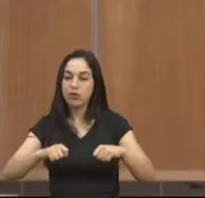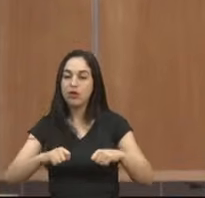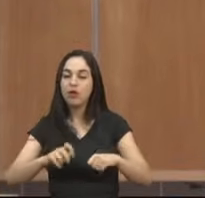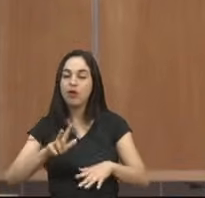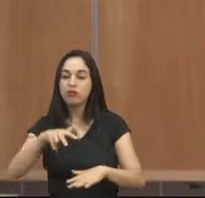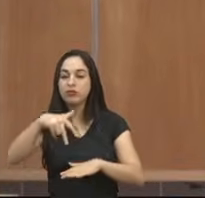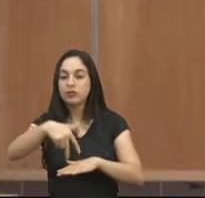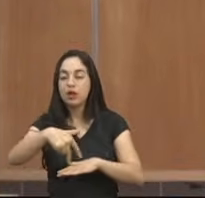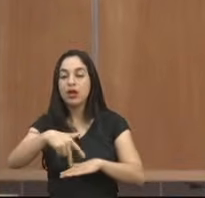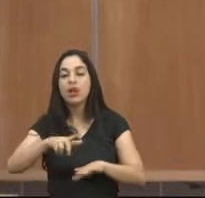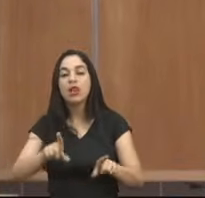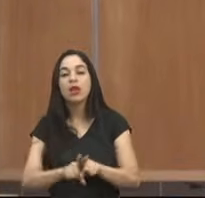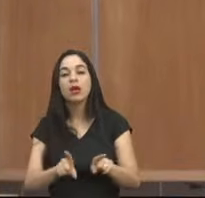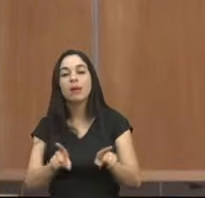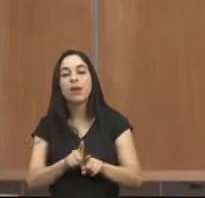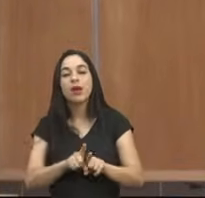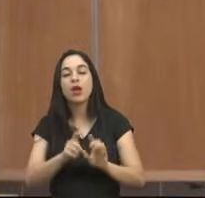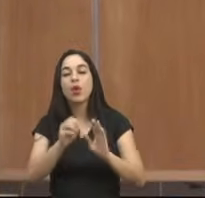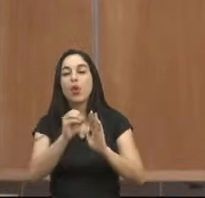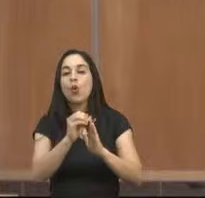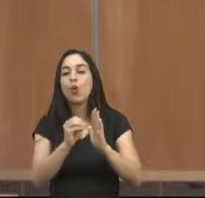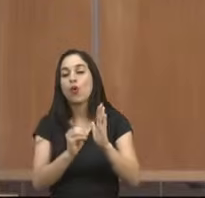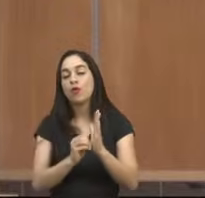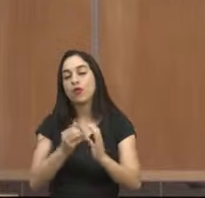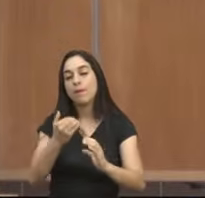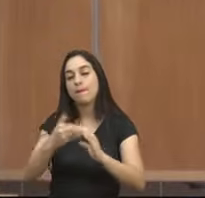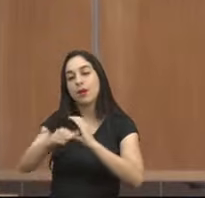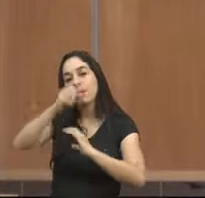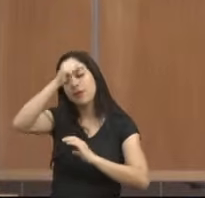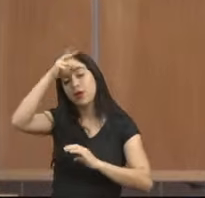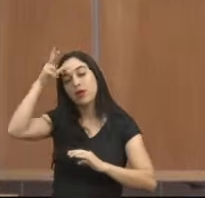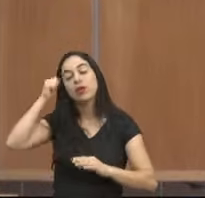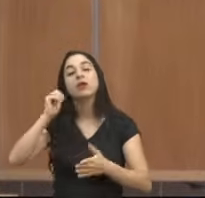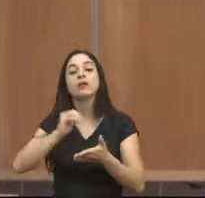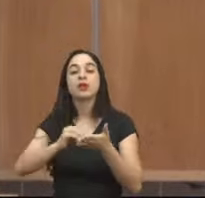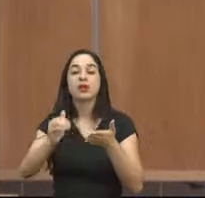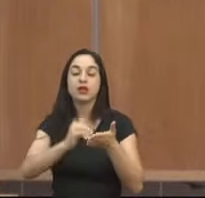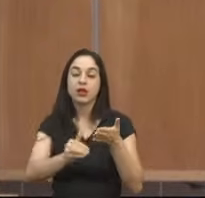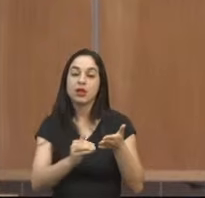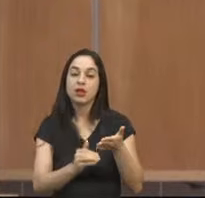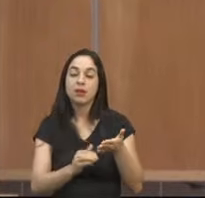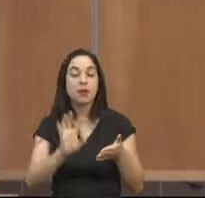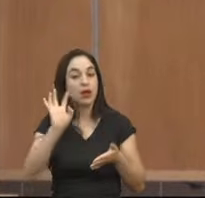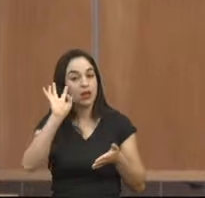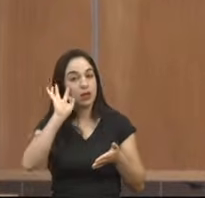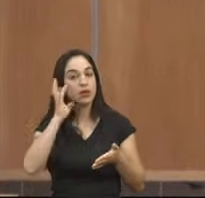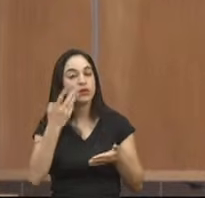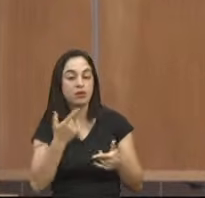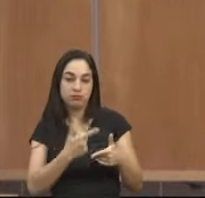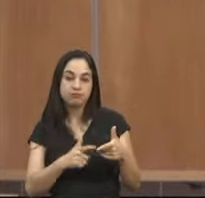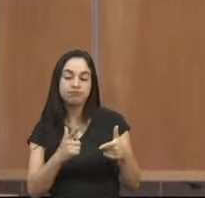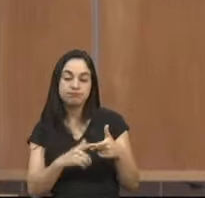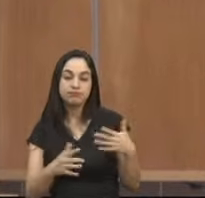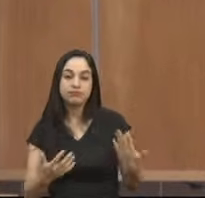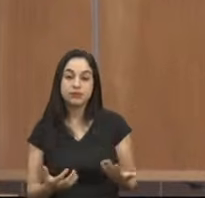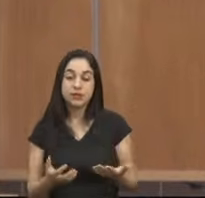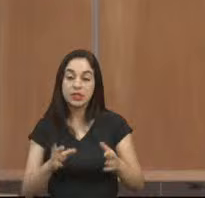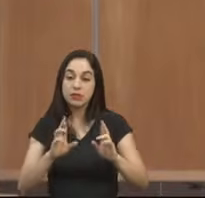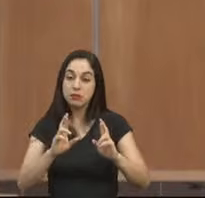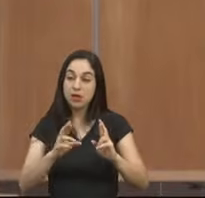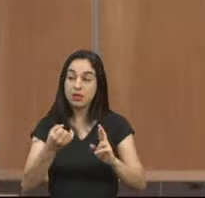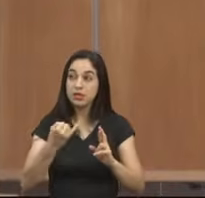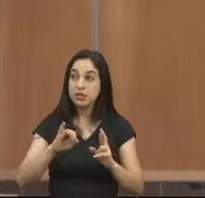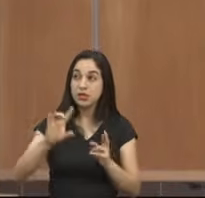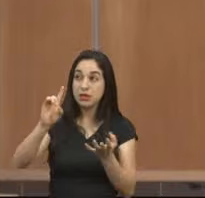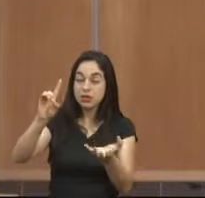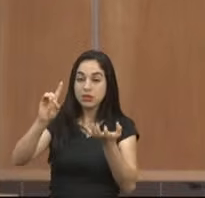também mandar os documentos para a Prefeitura, para a Secretaria. Espero que, se Deus quiser, a gente, dando